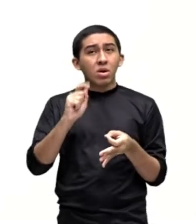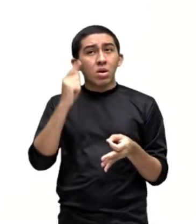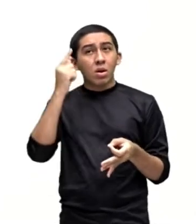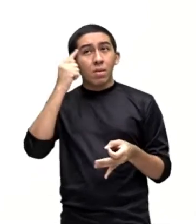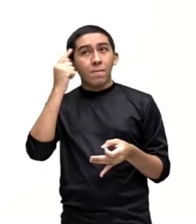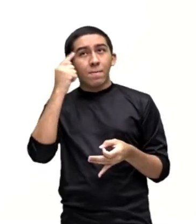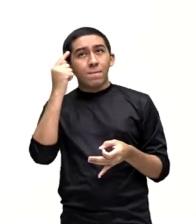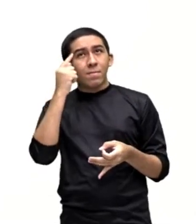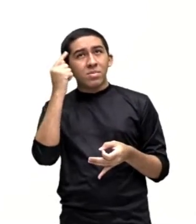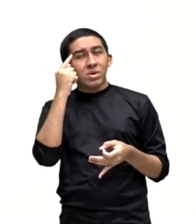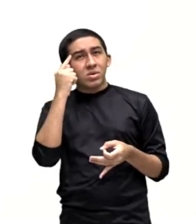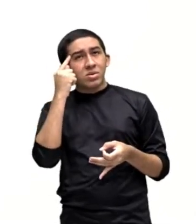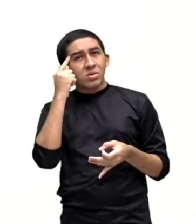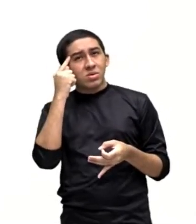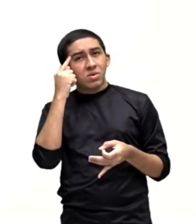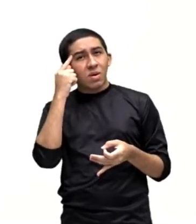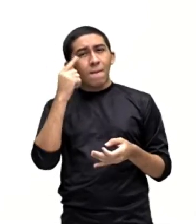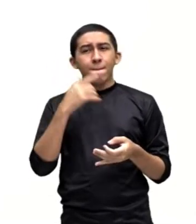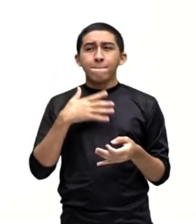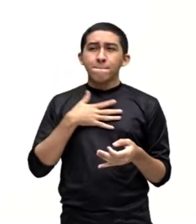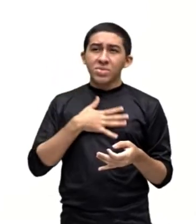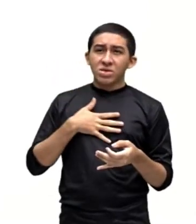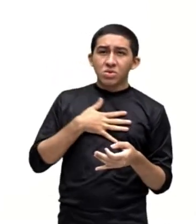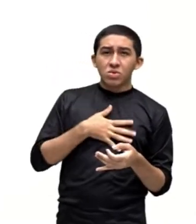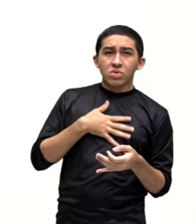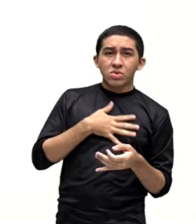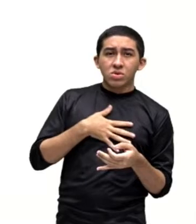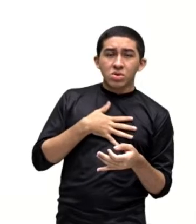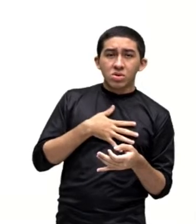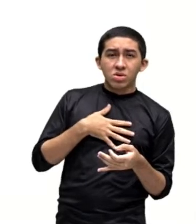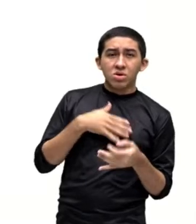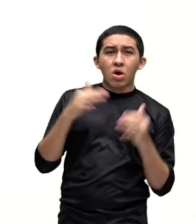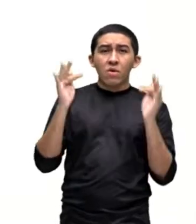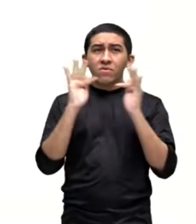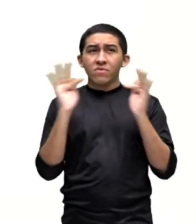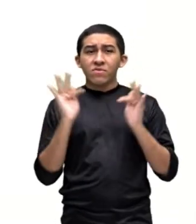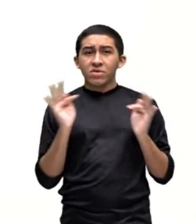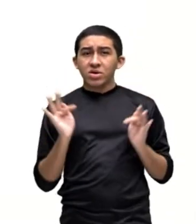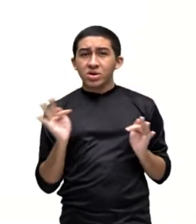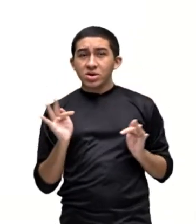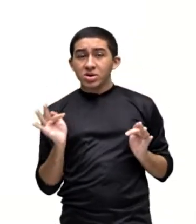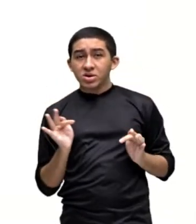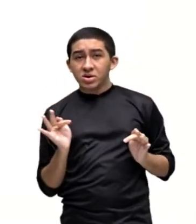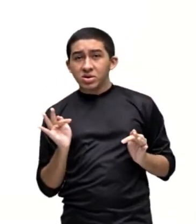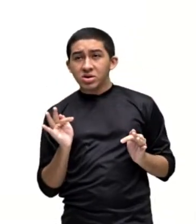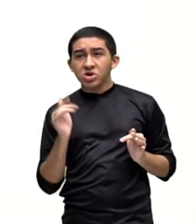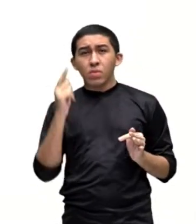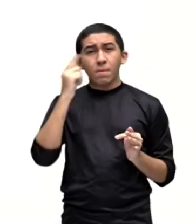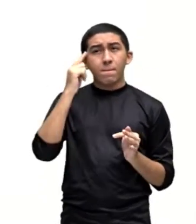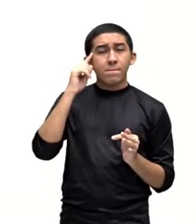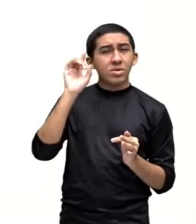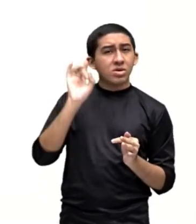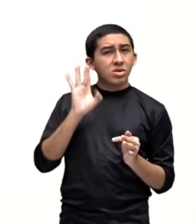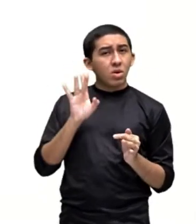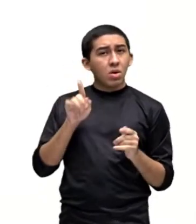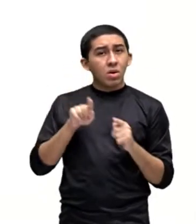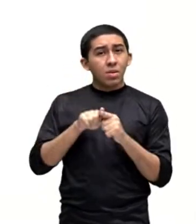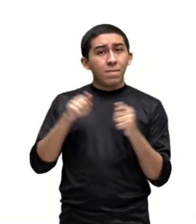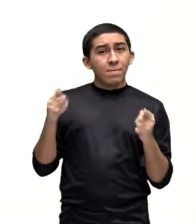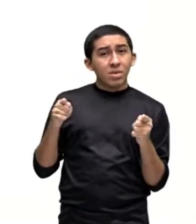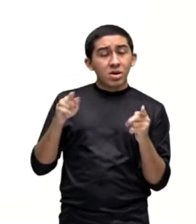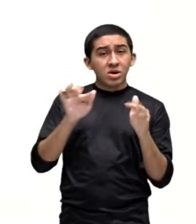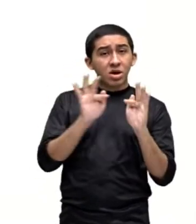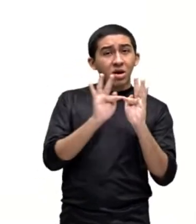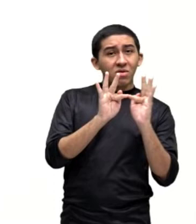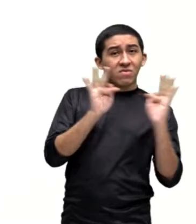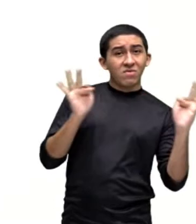que a gente está gostando, que a gente está feliz com o que está sendo dito, mas a sequência do enunciado